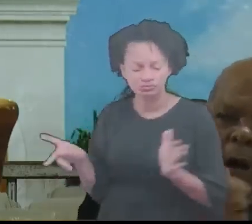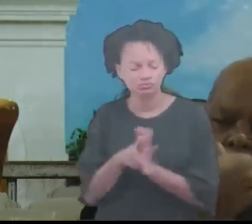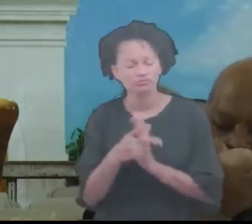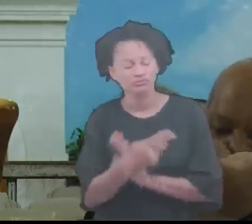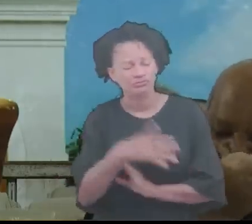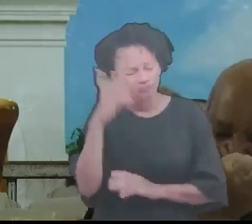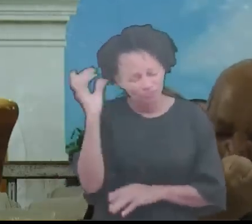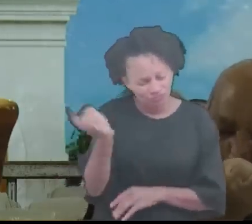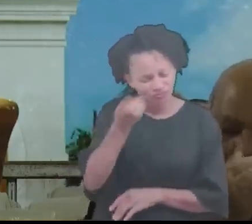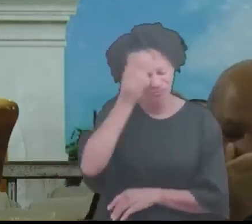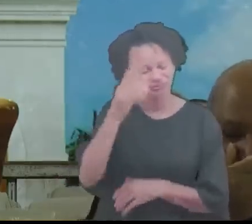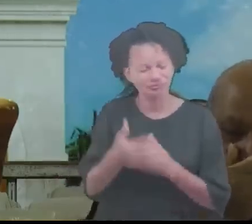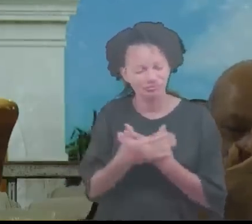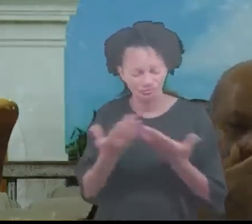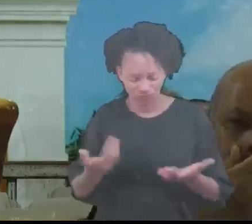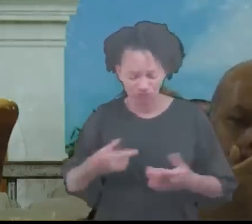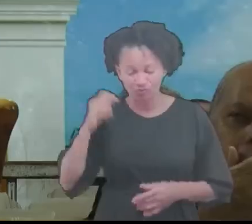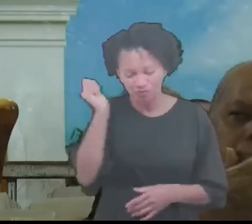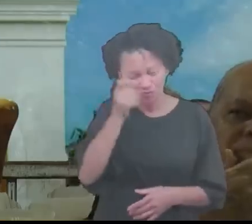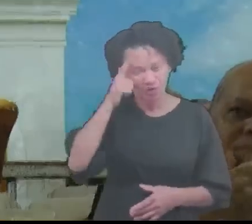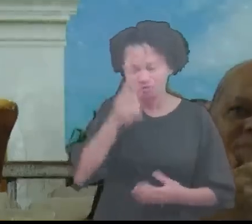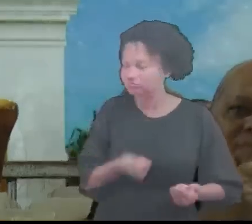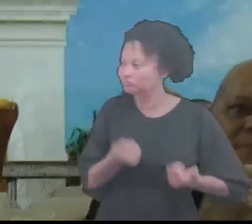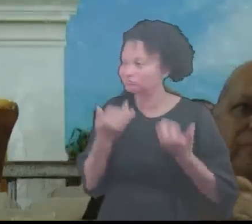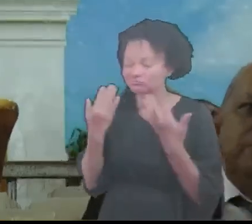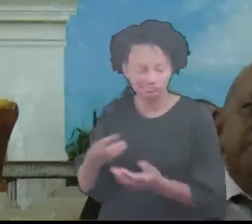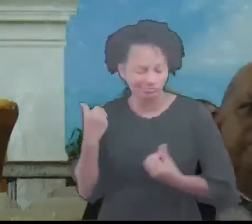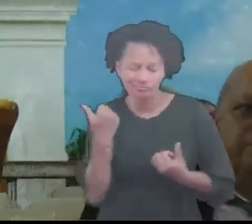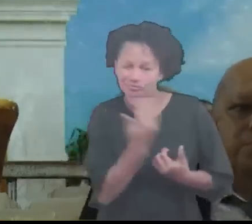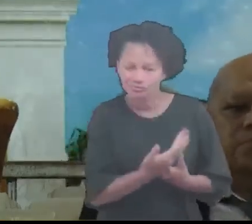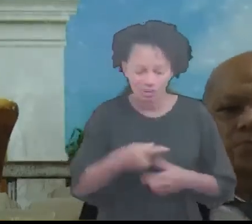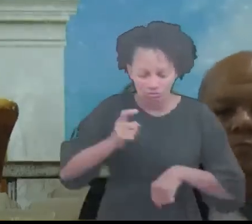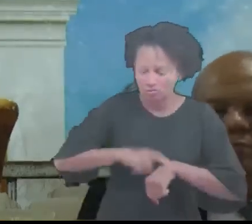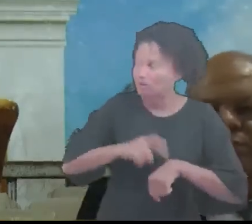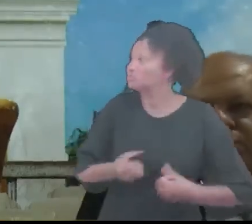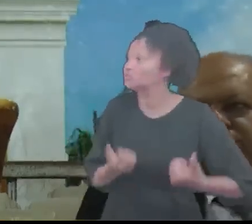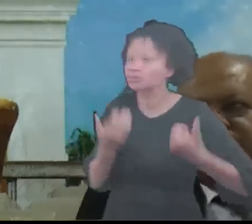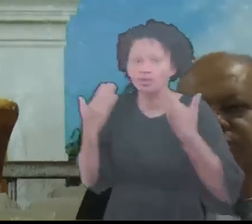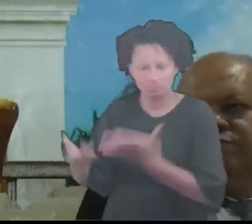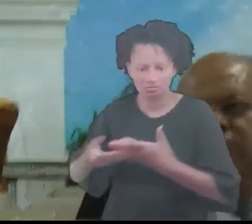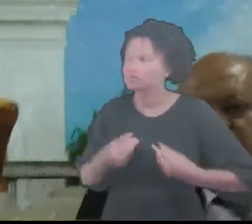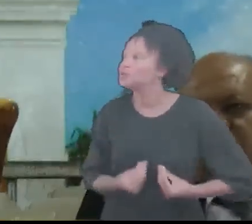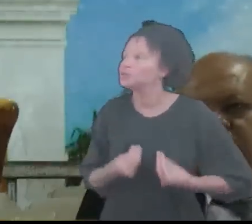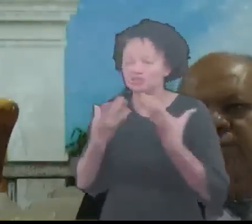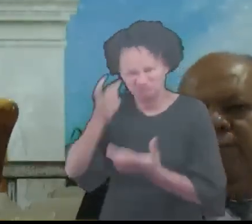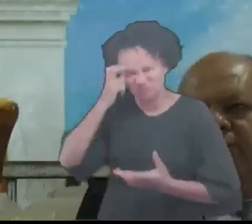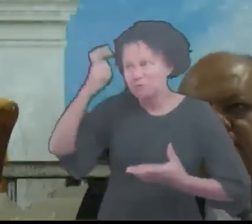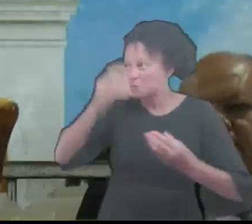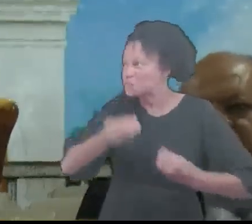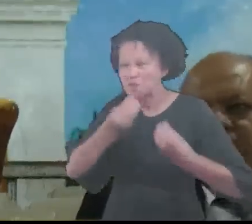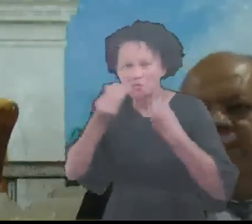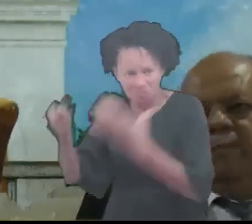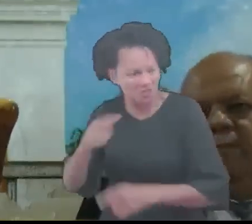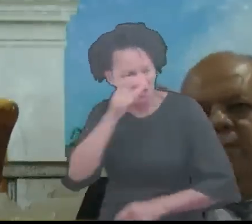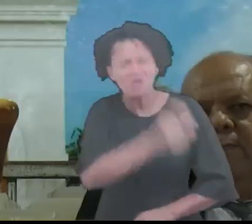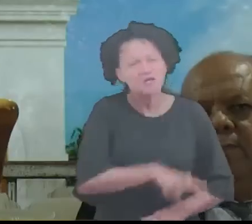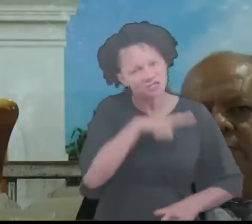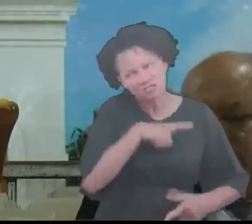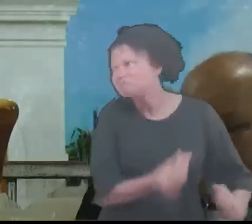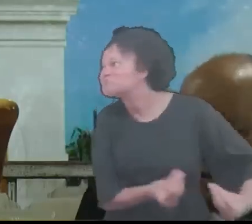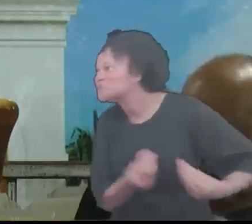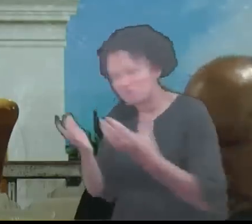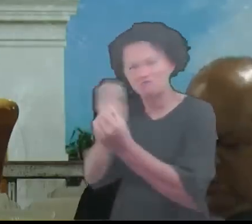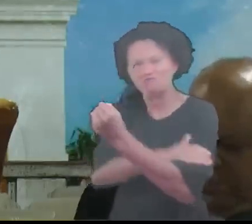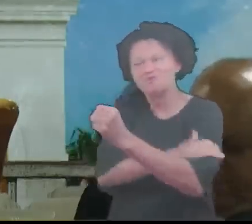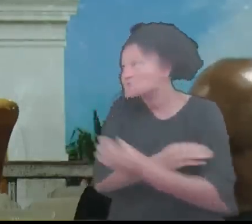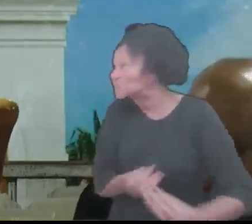ele estava oferecendo o seu talento, ele estava oferecendo o seu tempo, ele estava oferecendo sua inteligência, ele estava oferecendo a sua